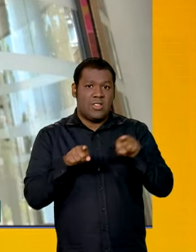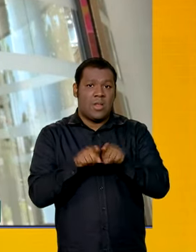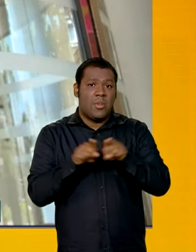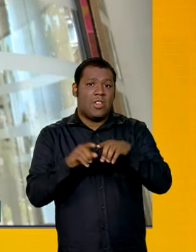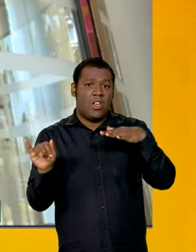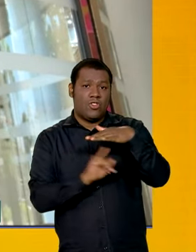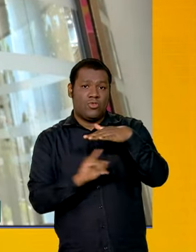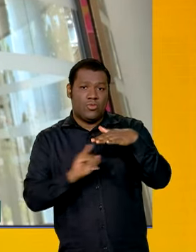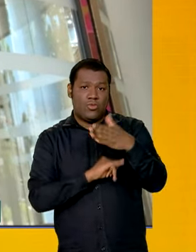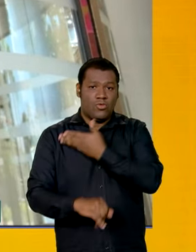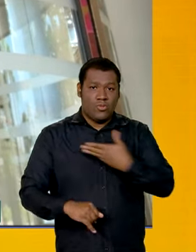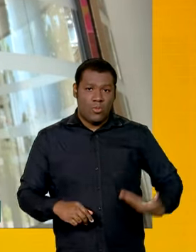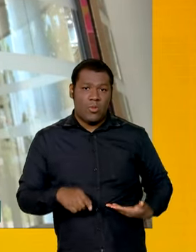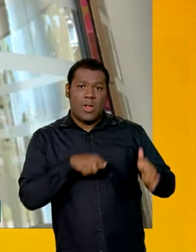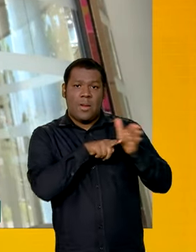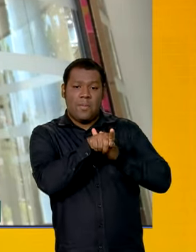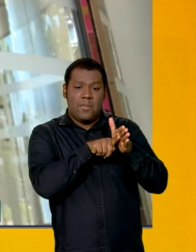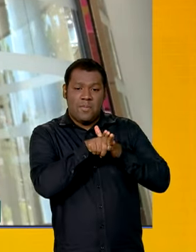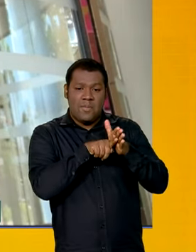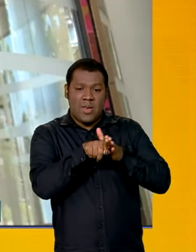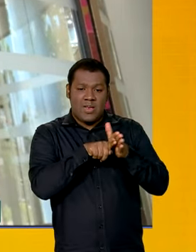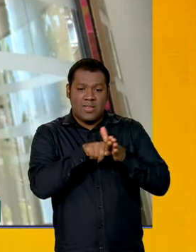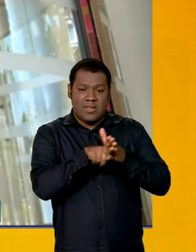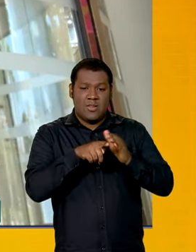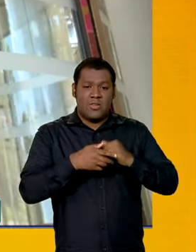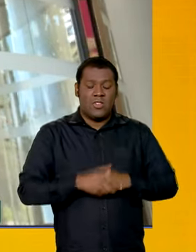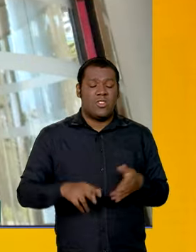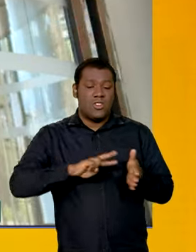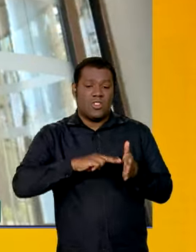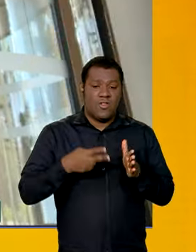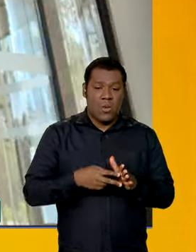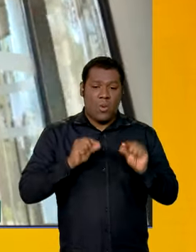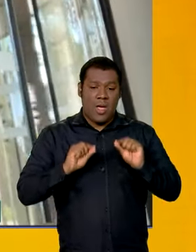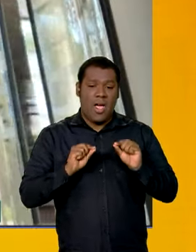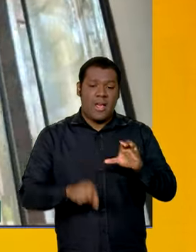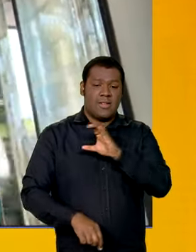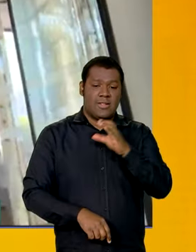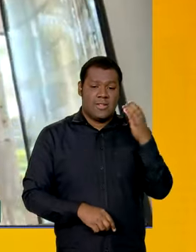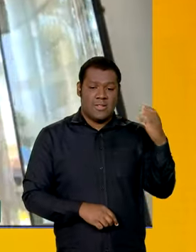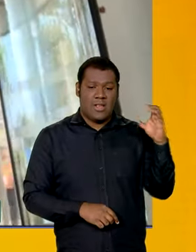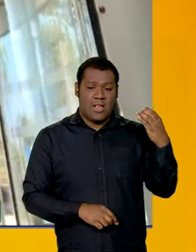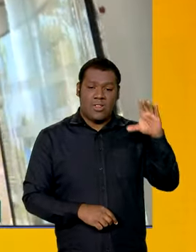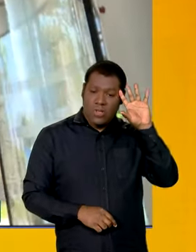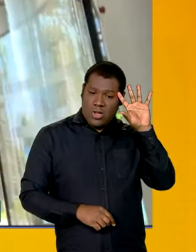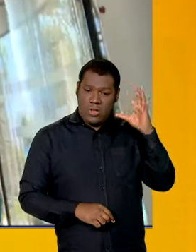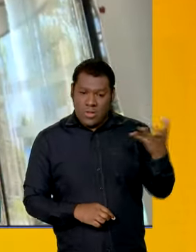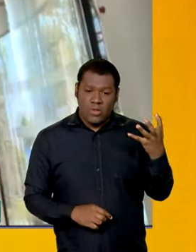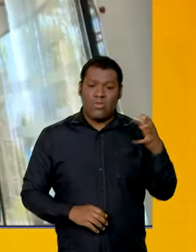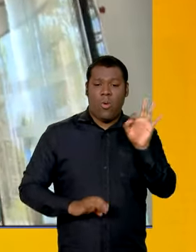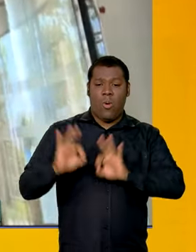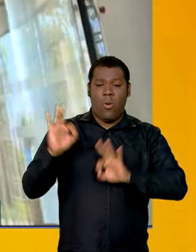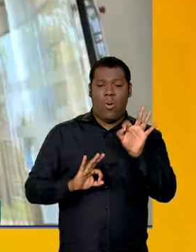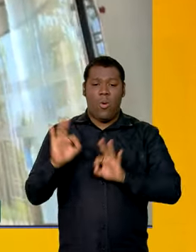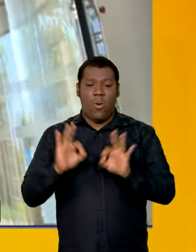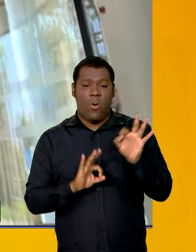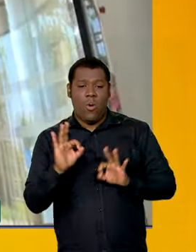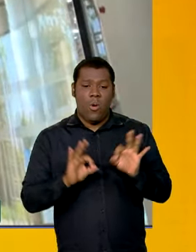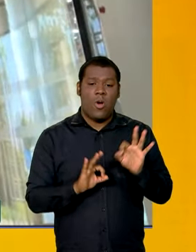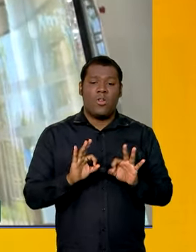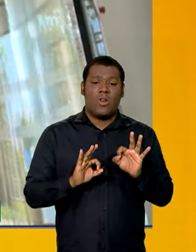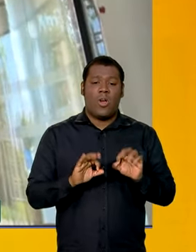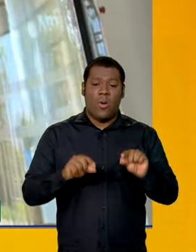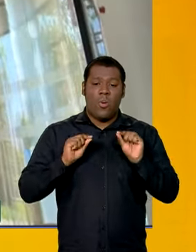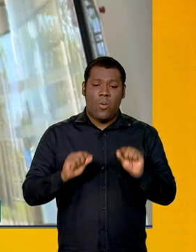instituições de pesquisa, isso quer dizer que a ciência decidiu que vai se organizar para enfrentar esse